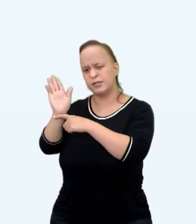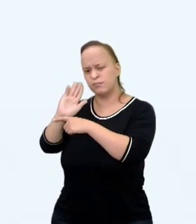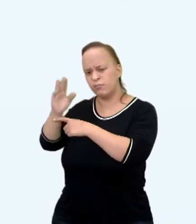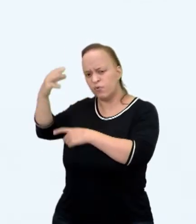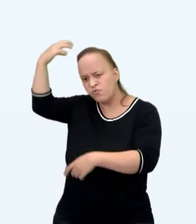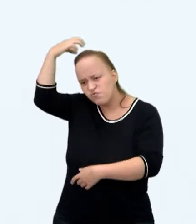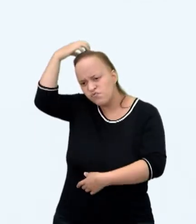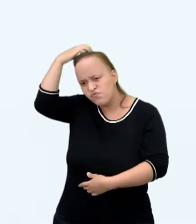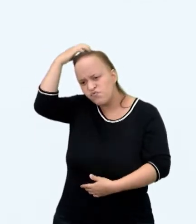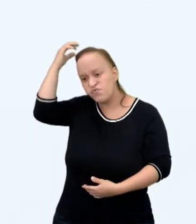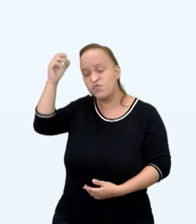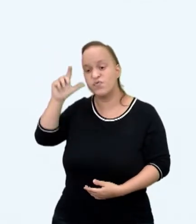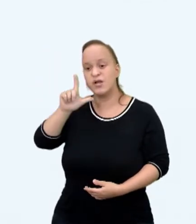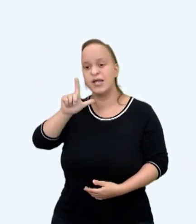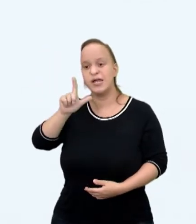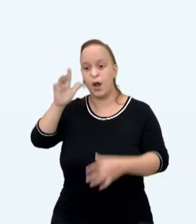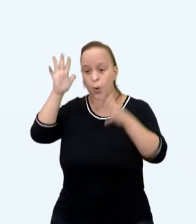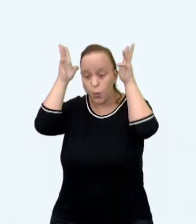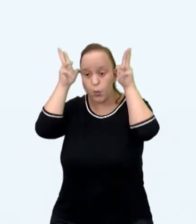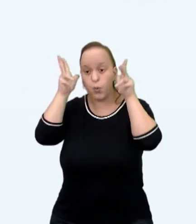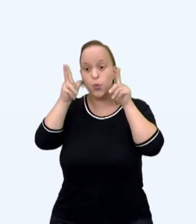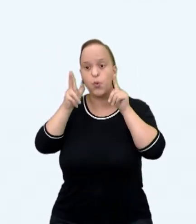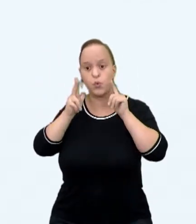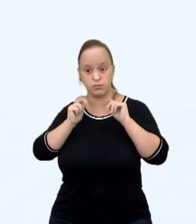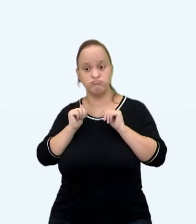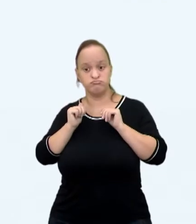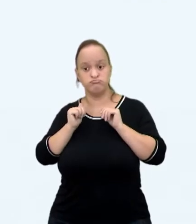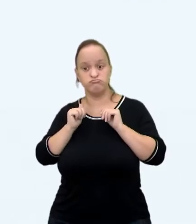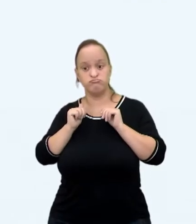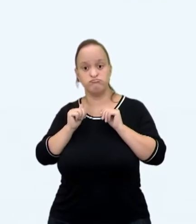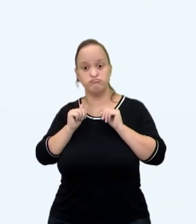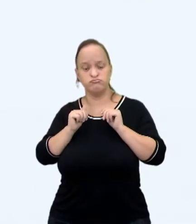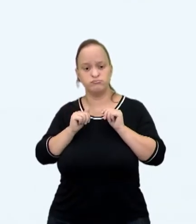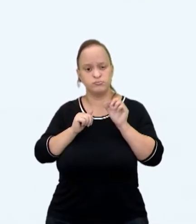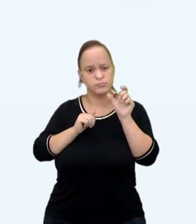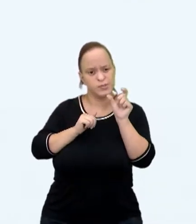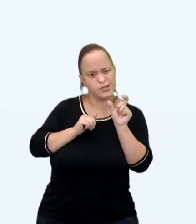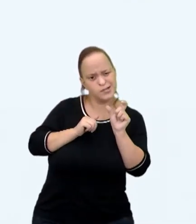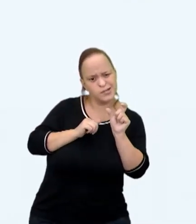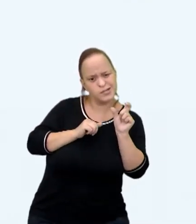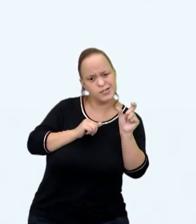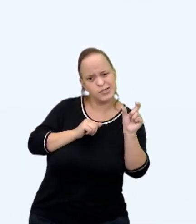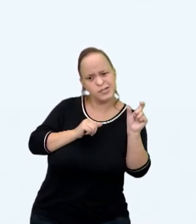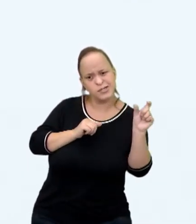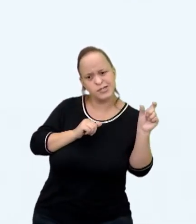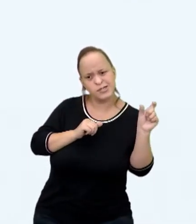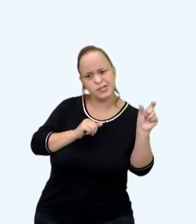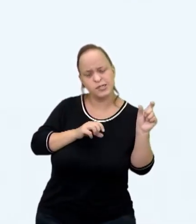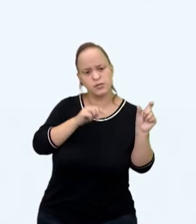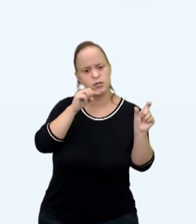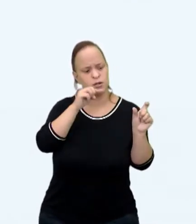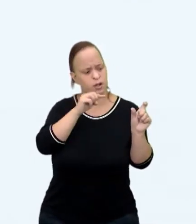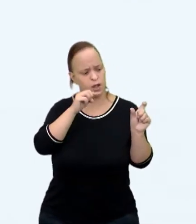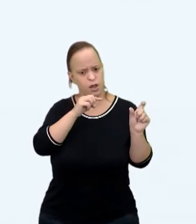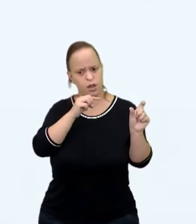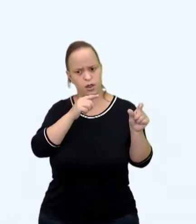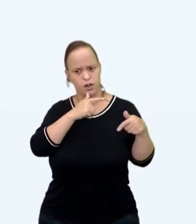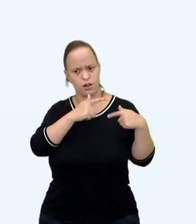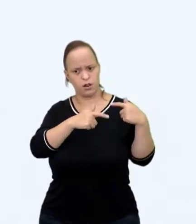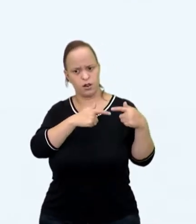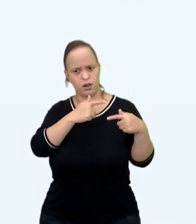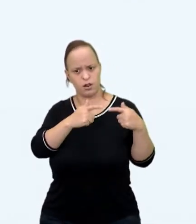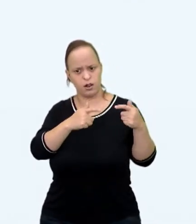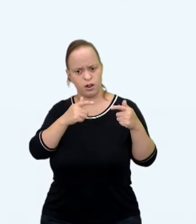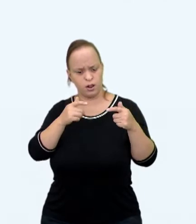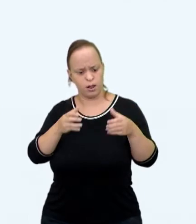Nesta imagem vemos também a frase: O legítimo herdeiro do trono Ortifut. O